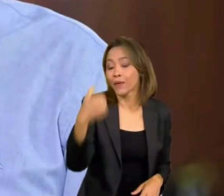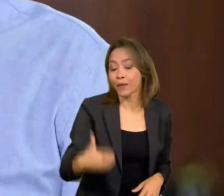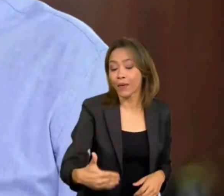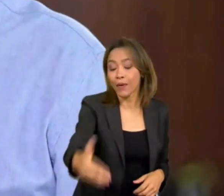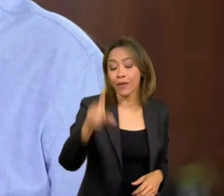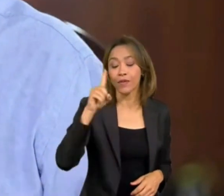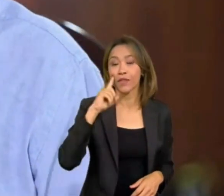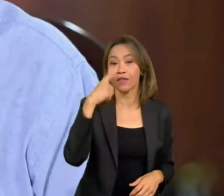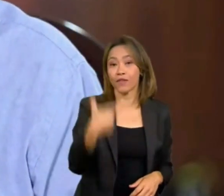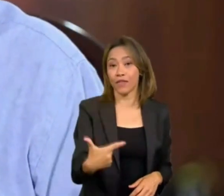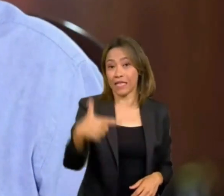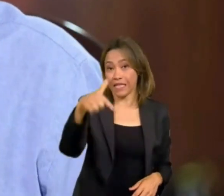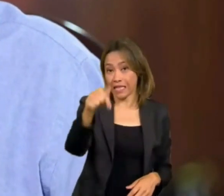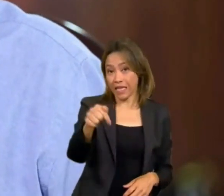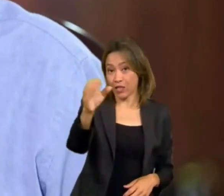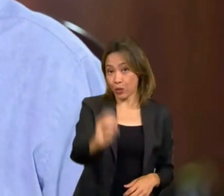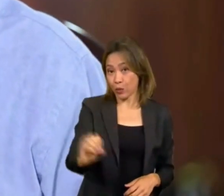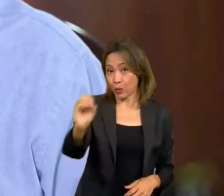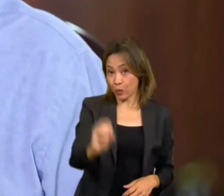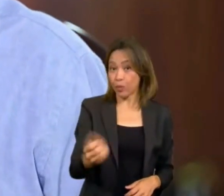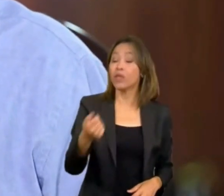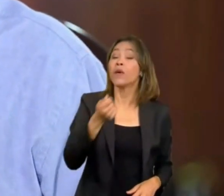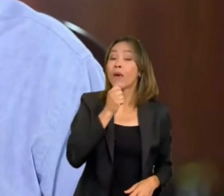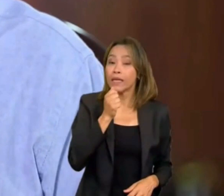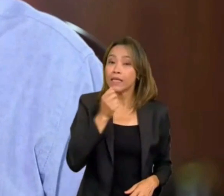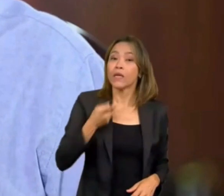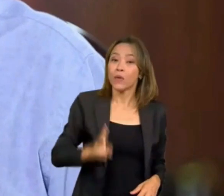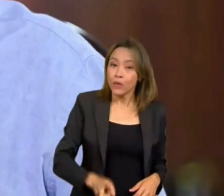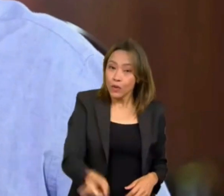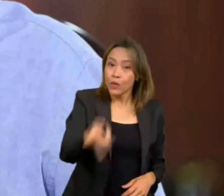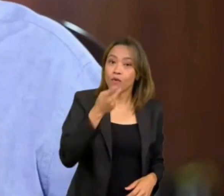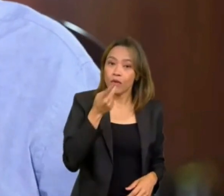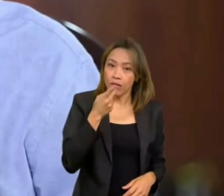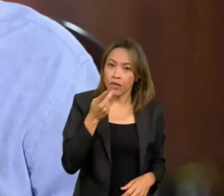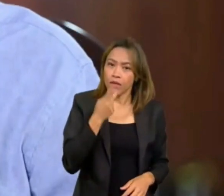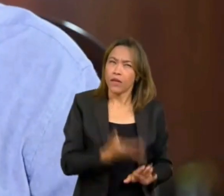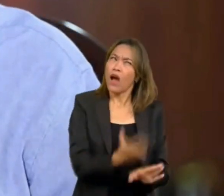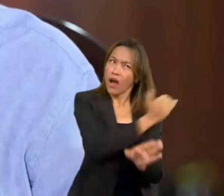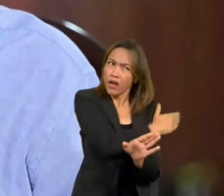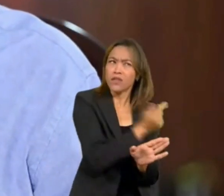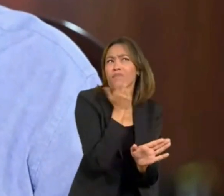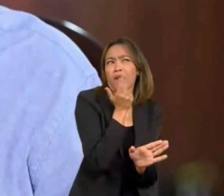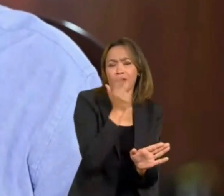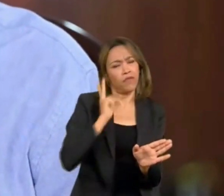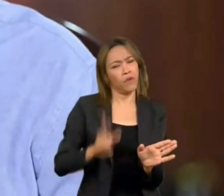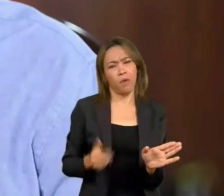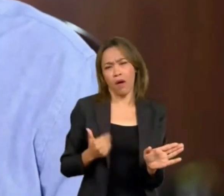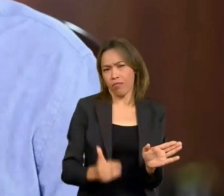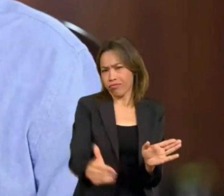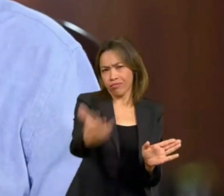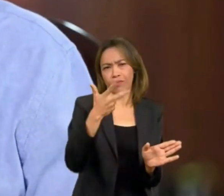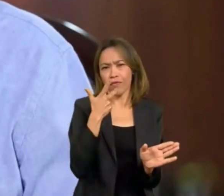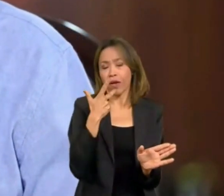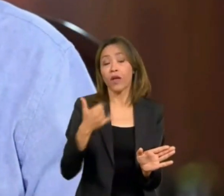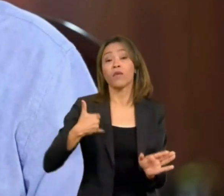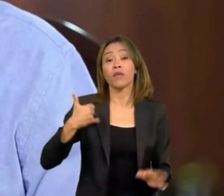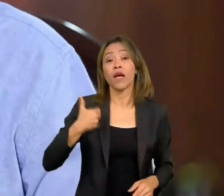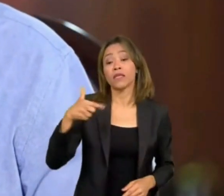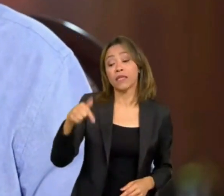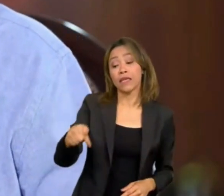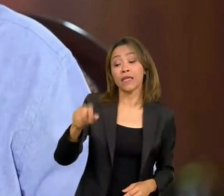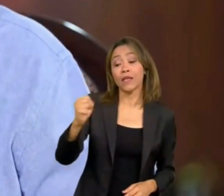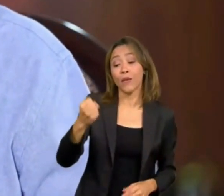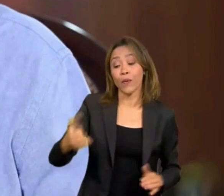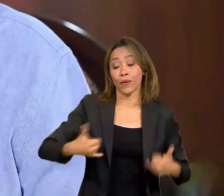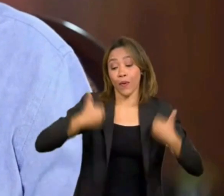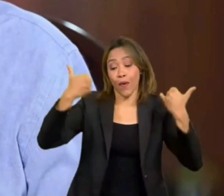outubro. Eu continuo dizendo para vocês o que eu dizia durante a campanha. Eu vou fazer 78 anos de idade, eu continuo com a